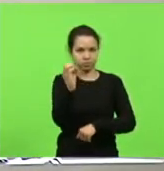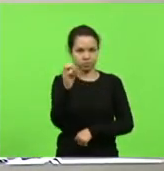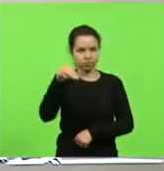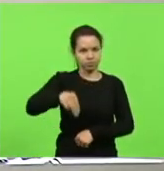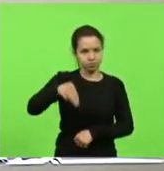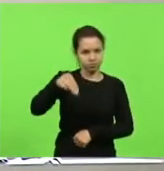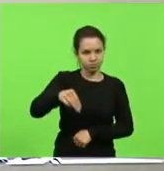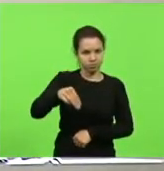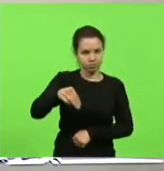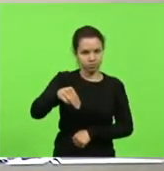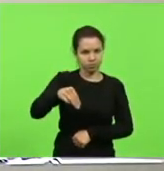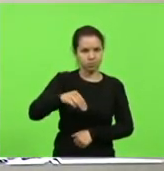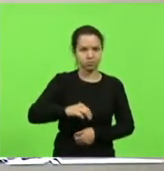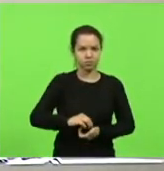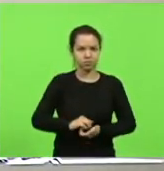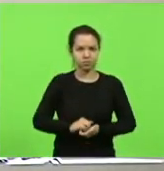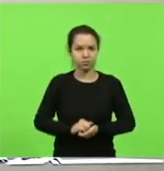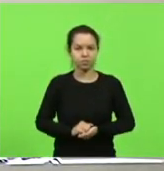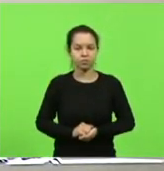Vonei.